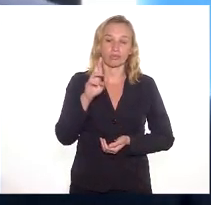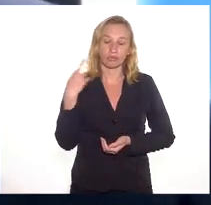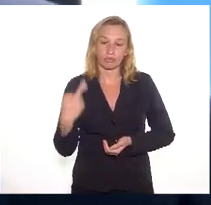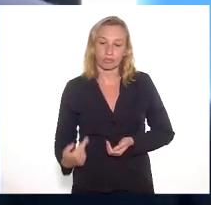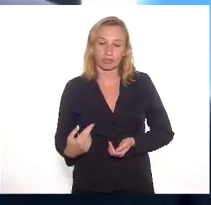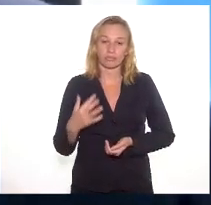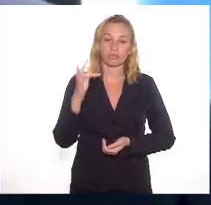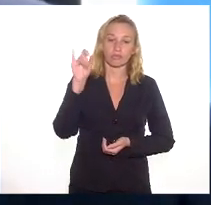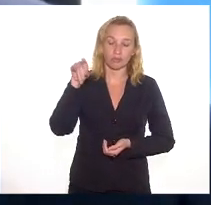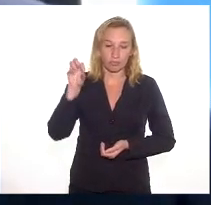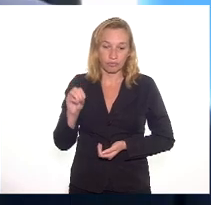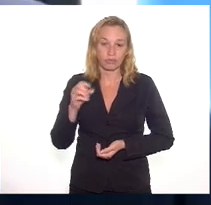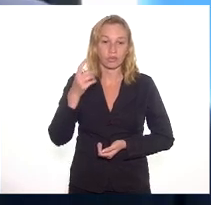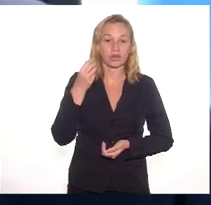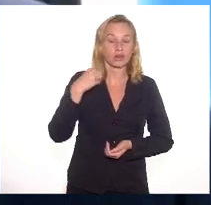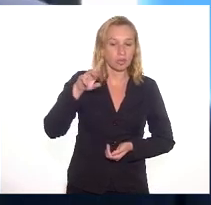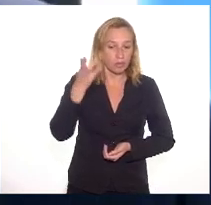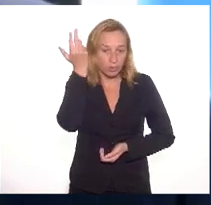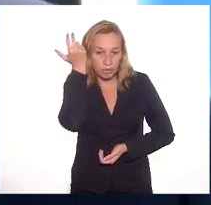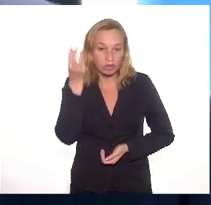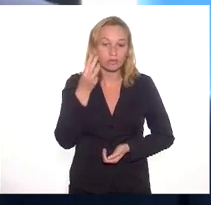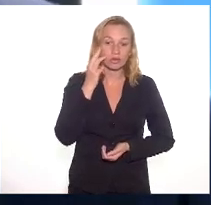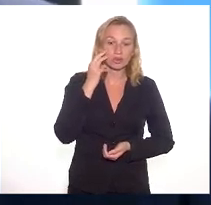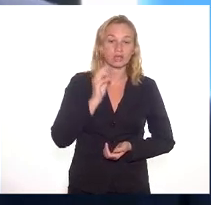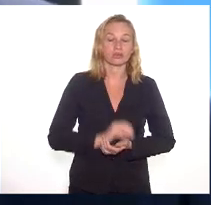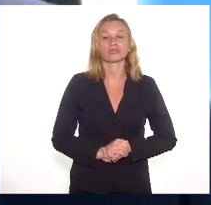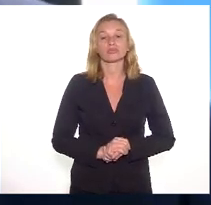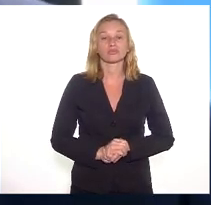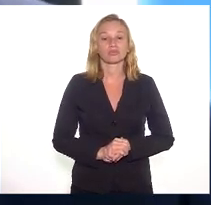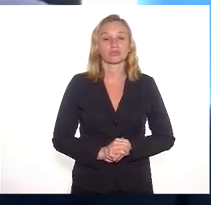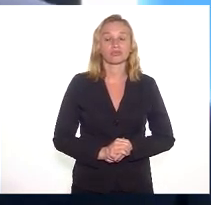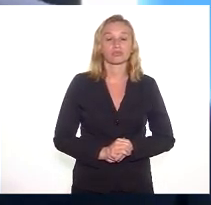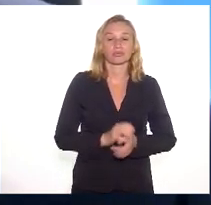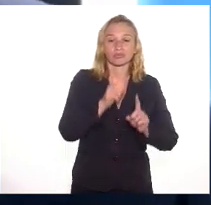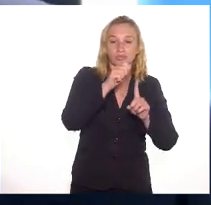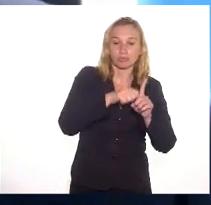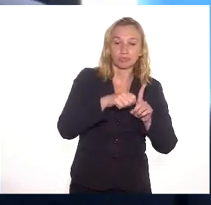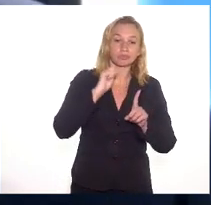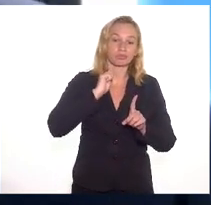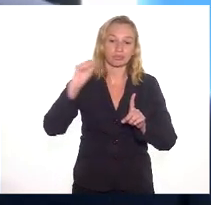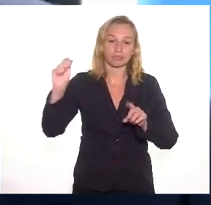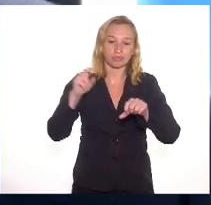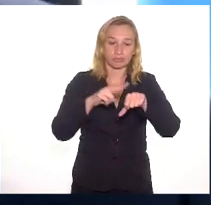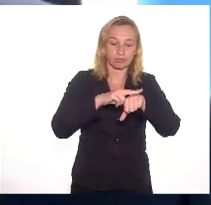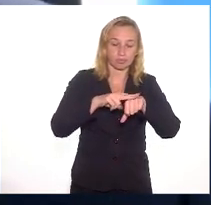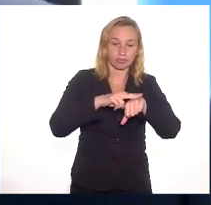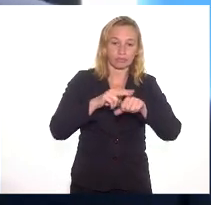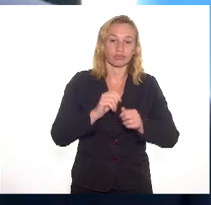Souza, Flávio Serafini, Leomar Coelho e Valdec Carneiro, que institui o mês Abril Verde,